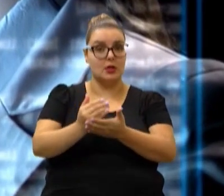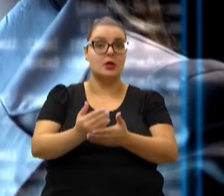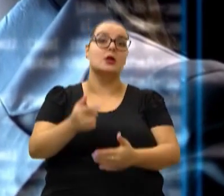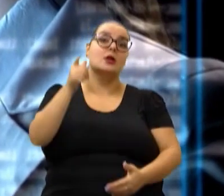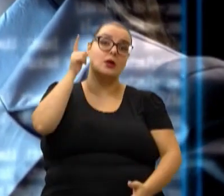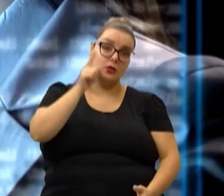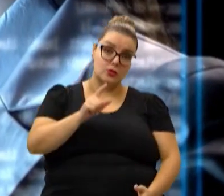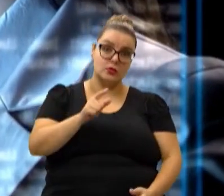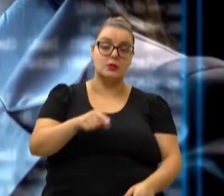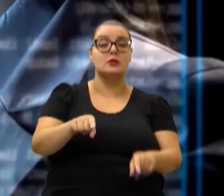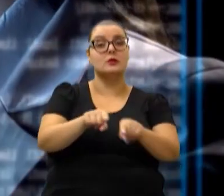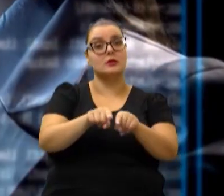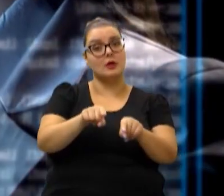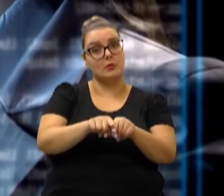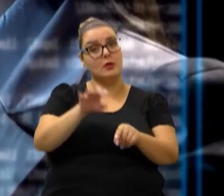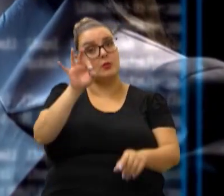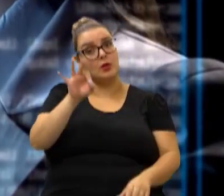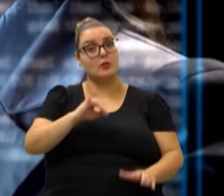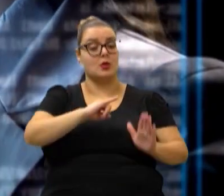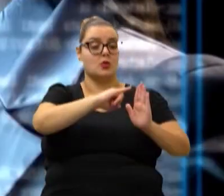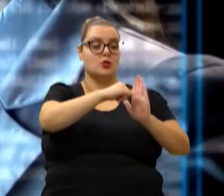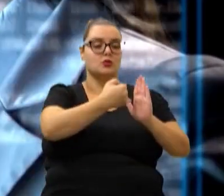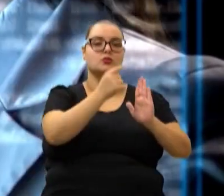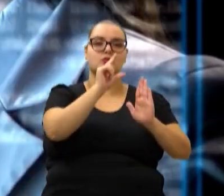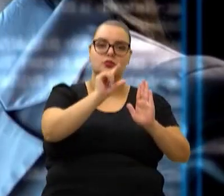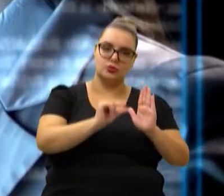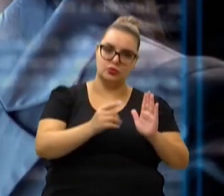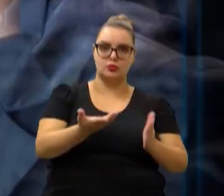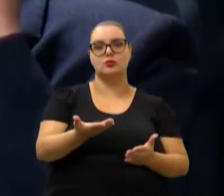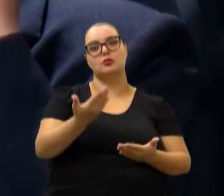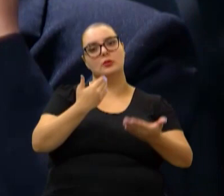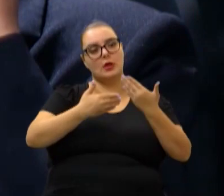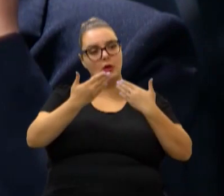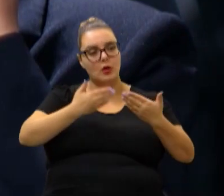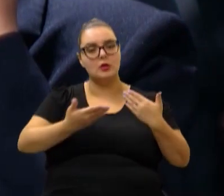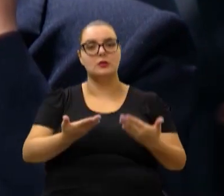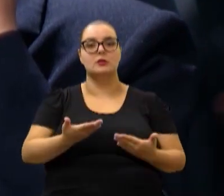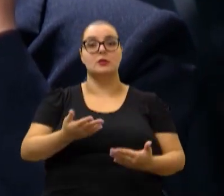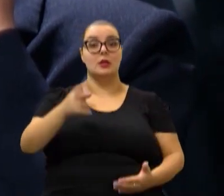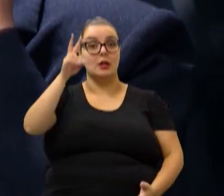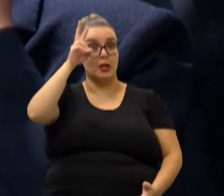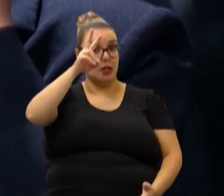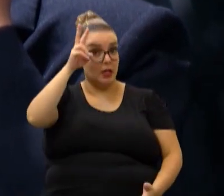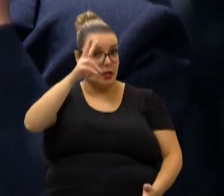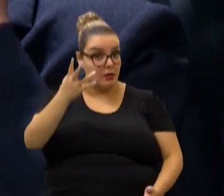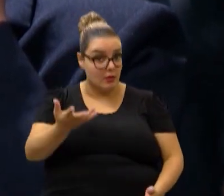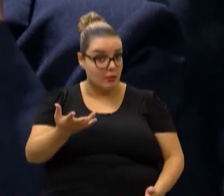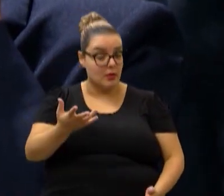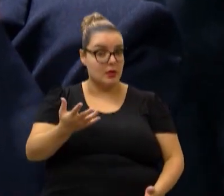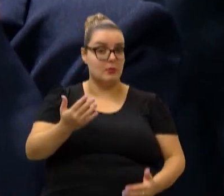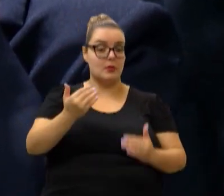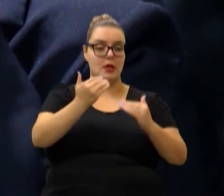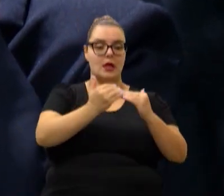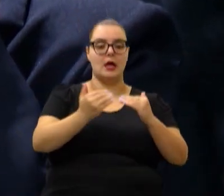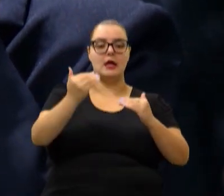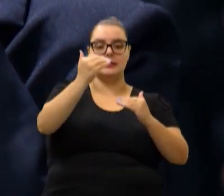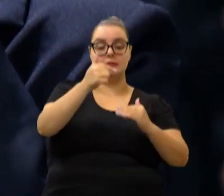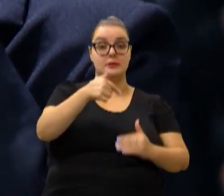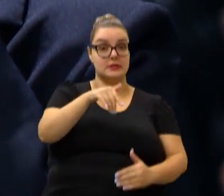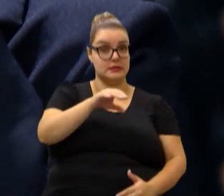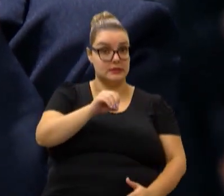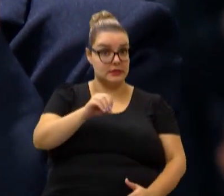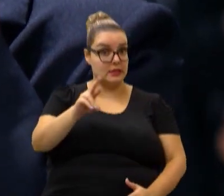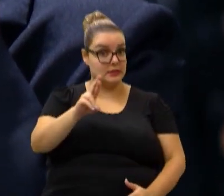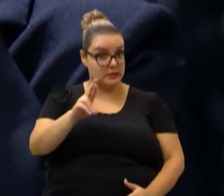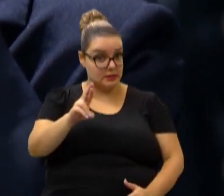empréstimos e também conseguindo, muito provavelmente você consegue negociar melhor a taxa de juros. Lembrando que acima